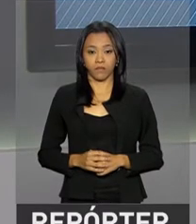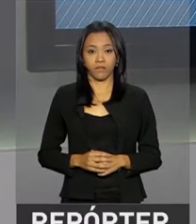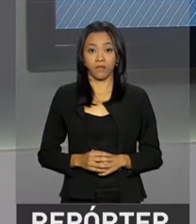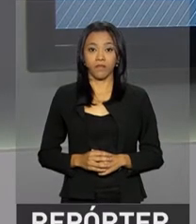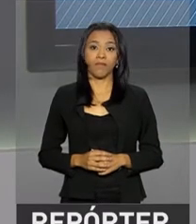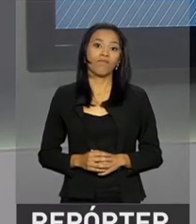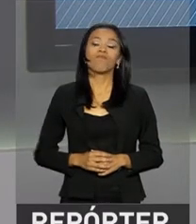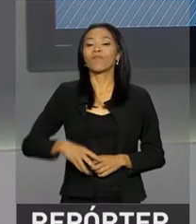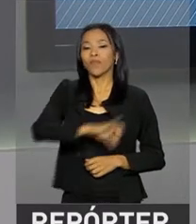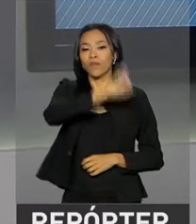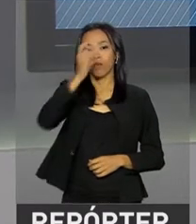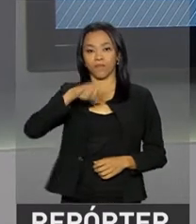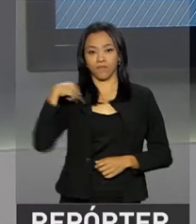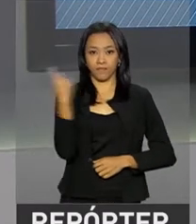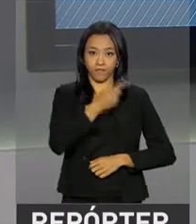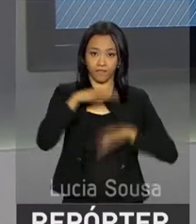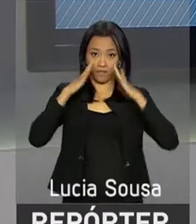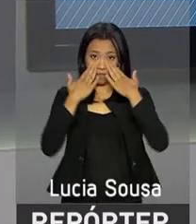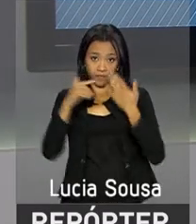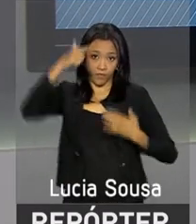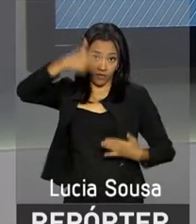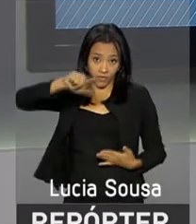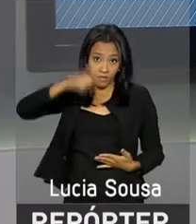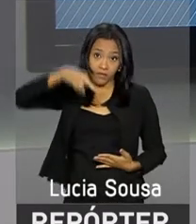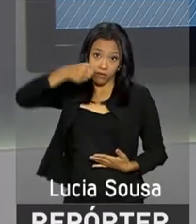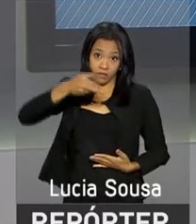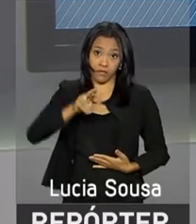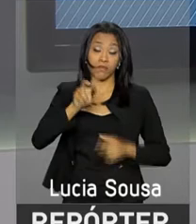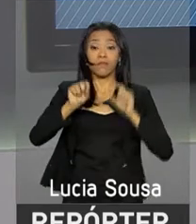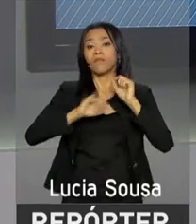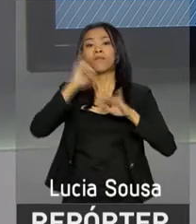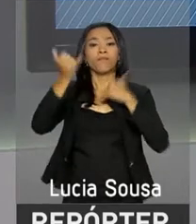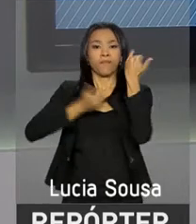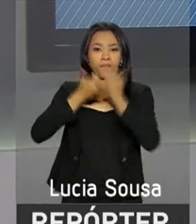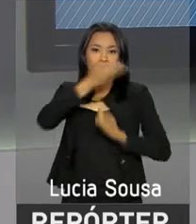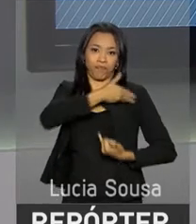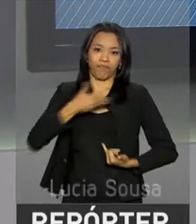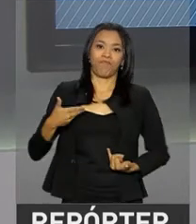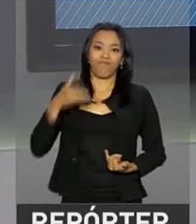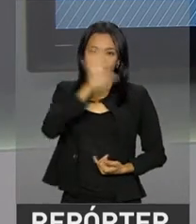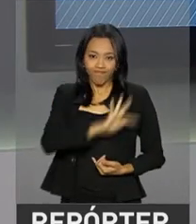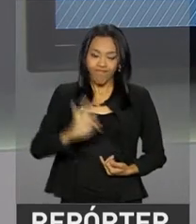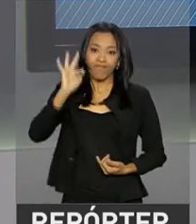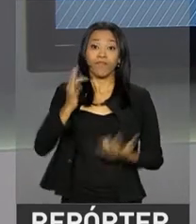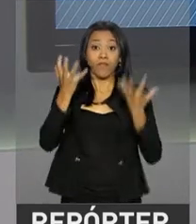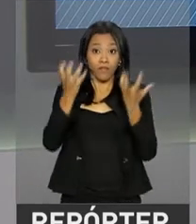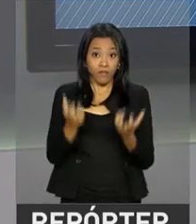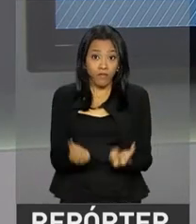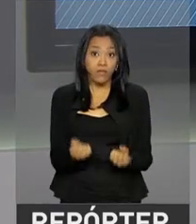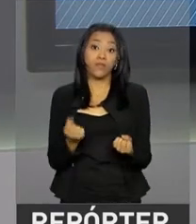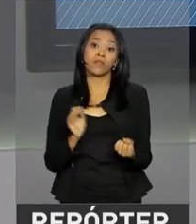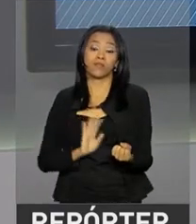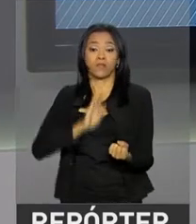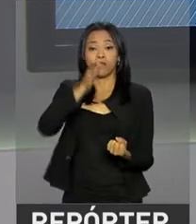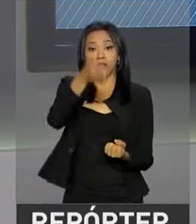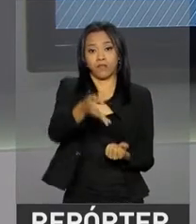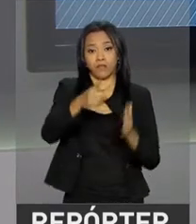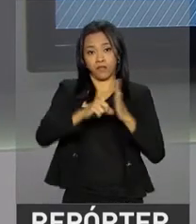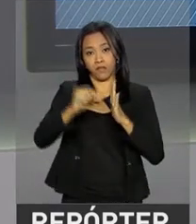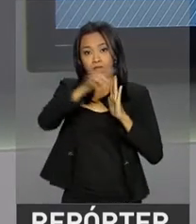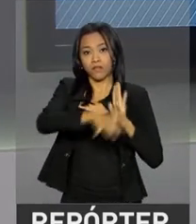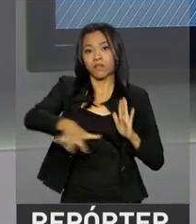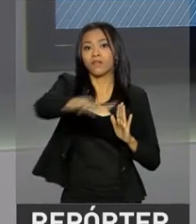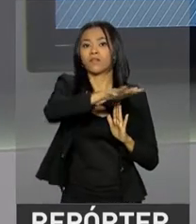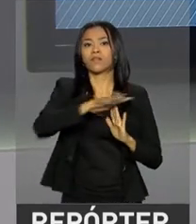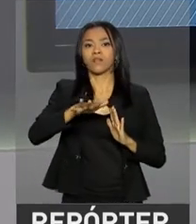o la no ar mais uma edição do repórter nbr com as notícias do governo federal e vamos voltar ao palácio do planalto onde está